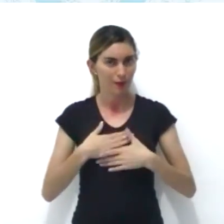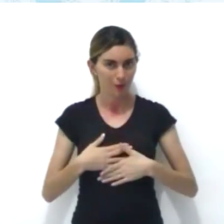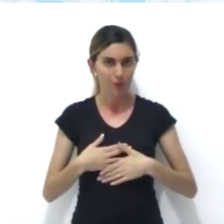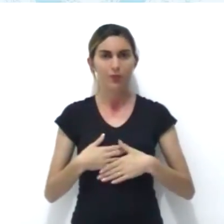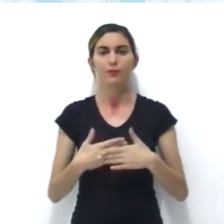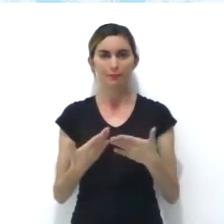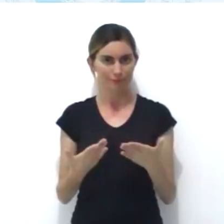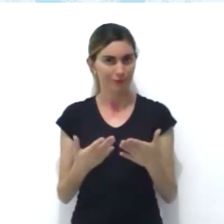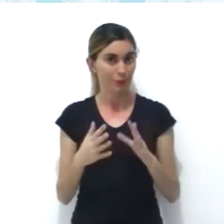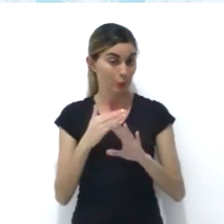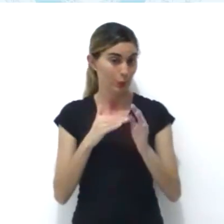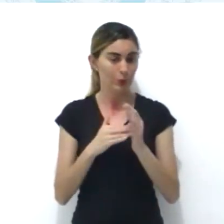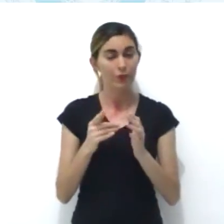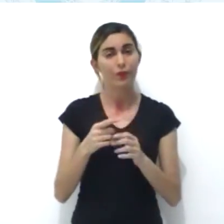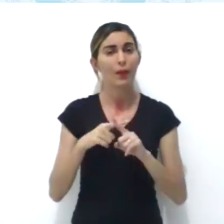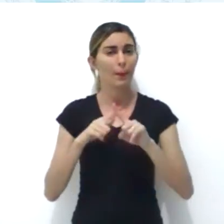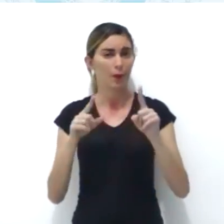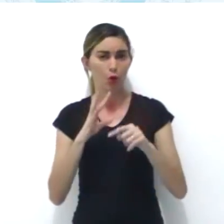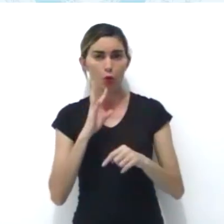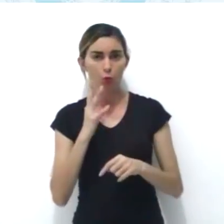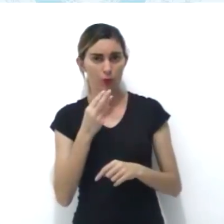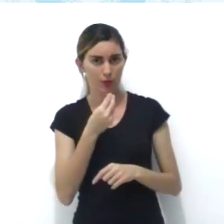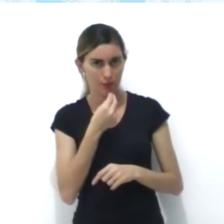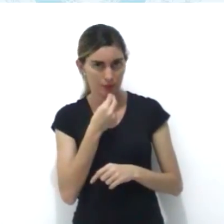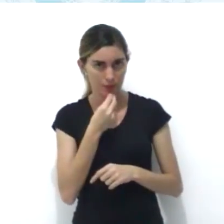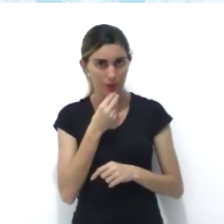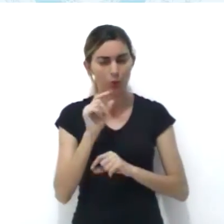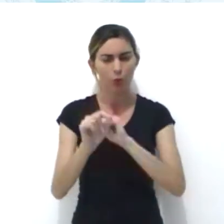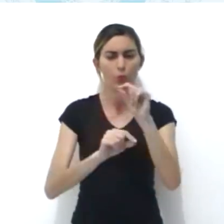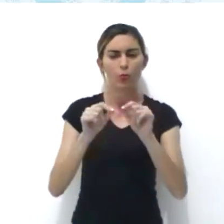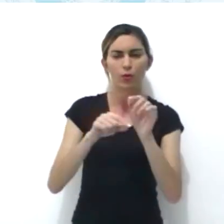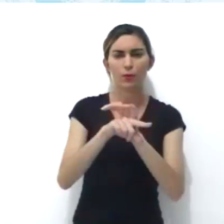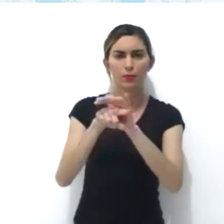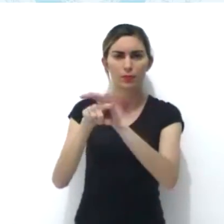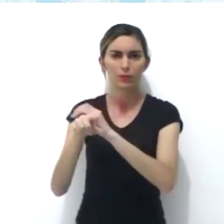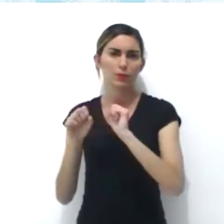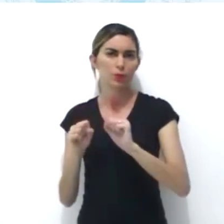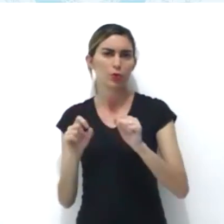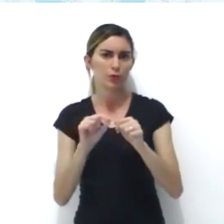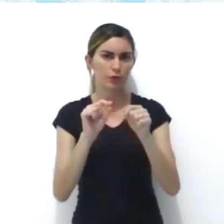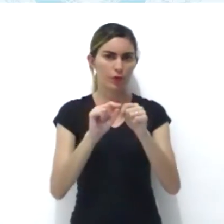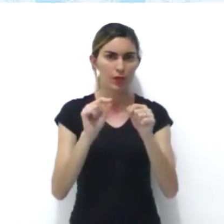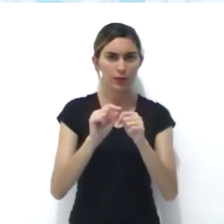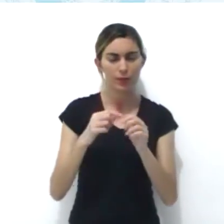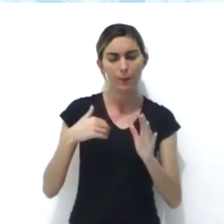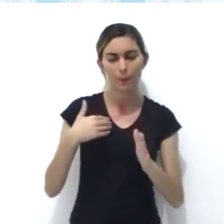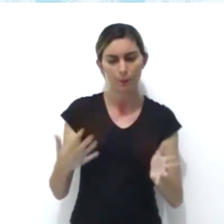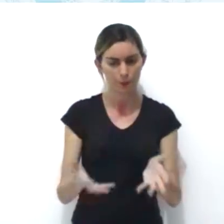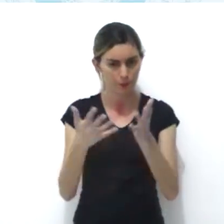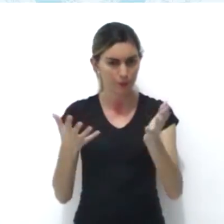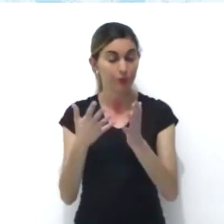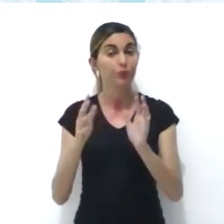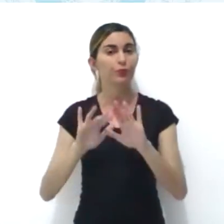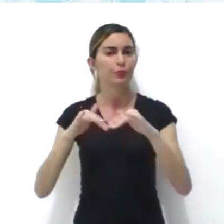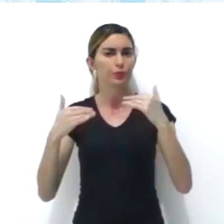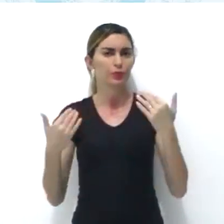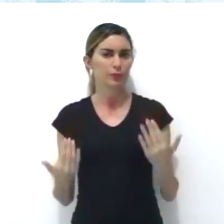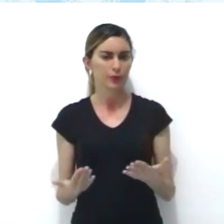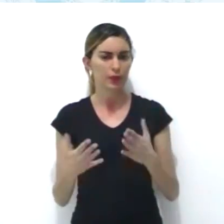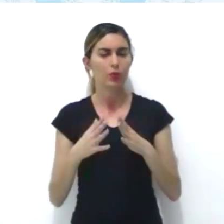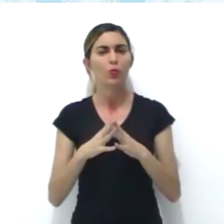calma nessa hora, que não é para tudo isso também, não. Vocês vão conhecer o que é que a pesquisa pode fazer, o que é que ela pode